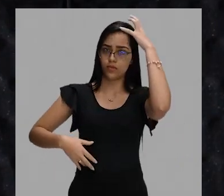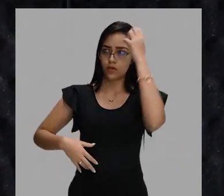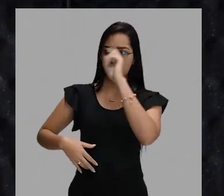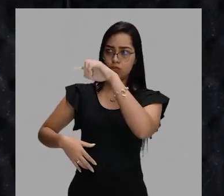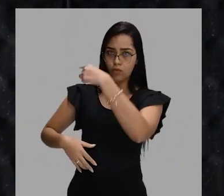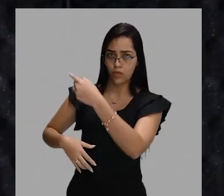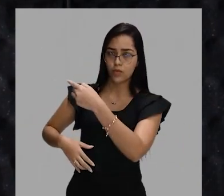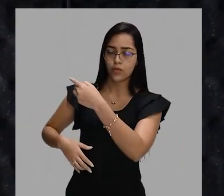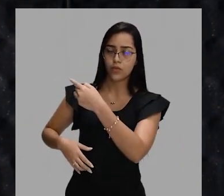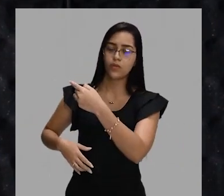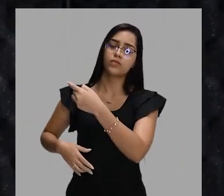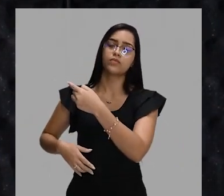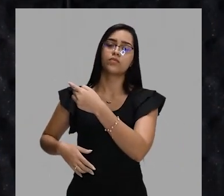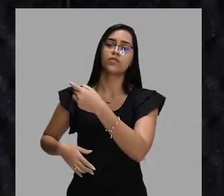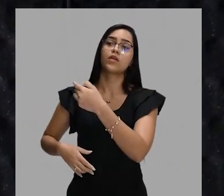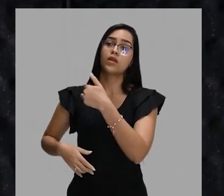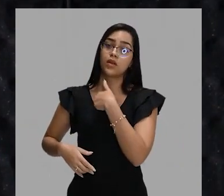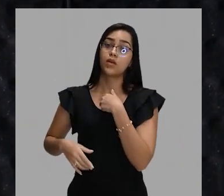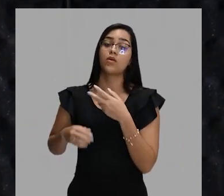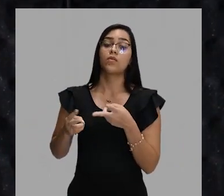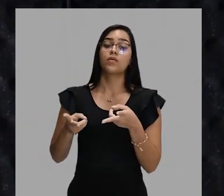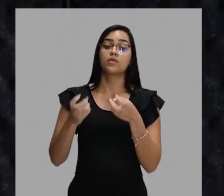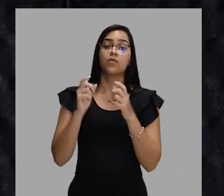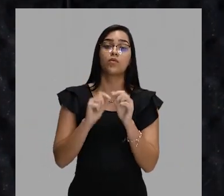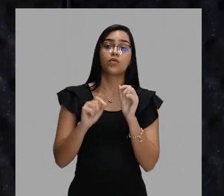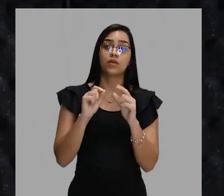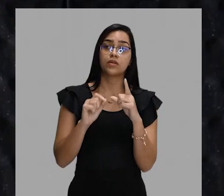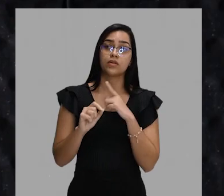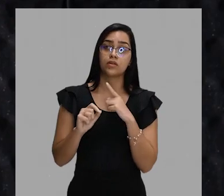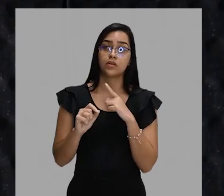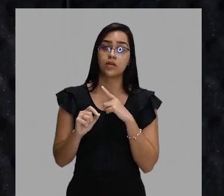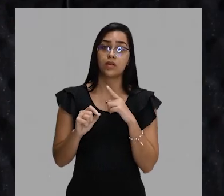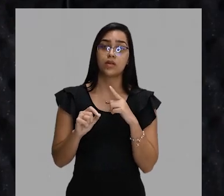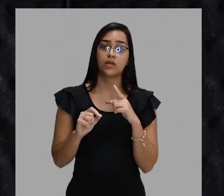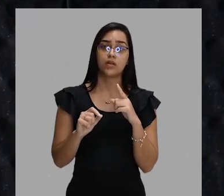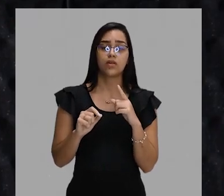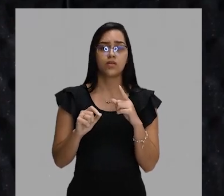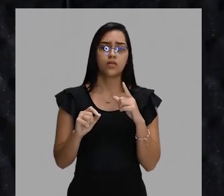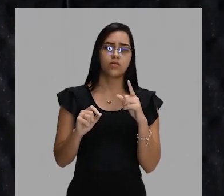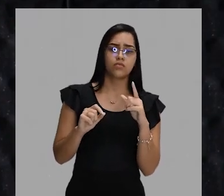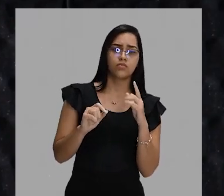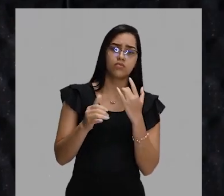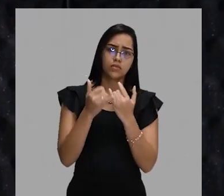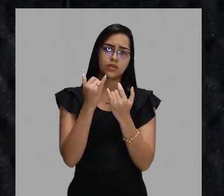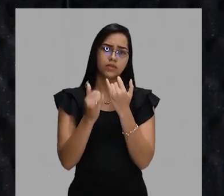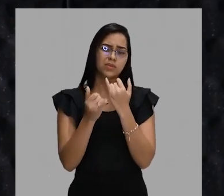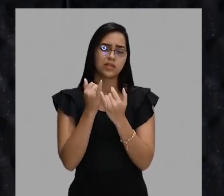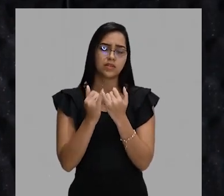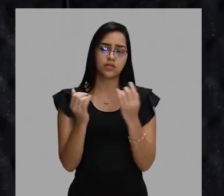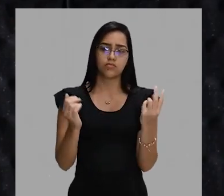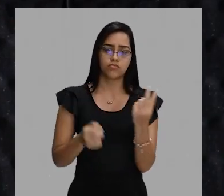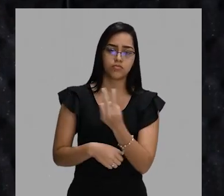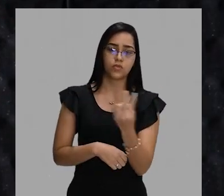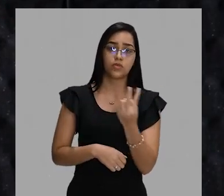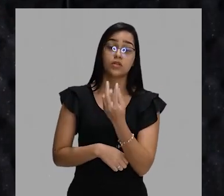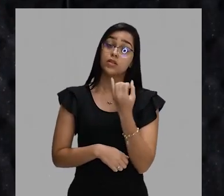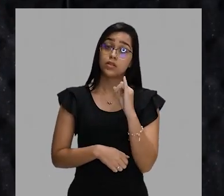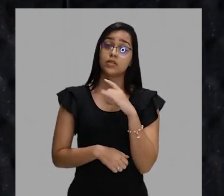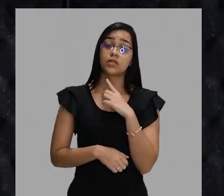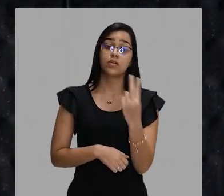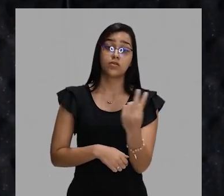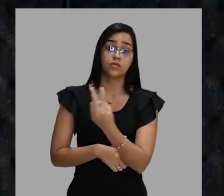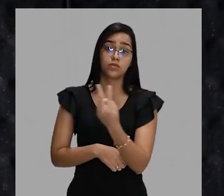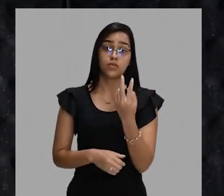uma outra espécie, eu percebo que, embora sejam de espécies diferentes, tem uma semelhança entre eles. Se tem